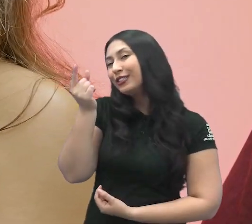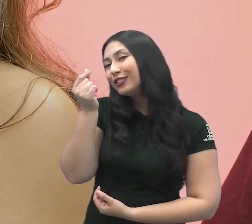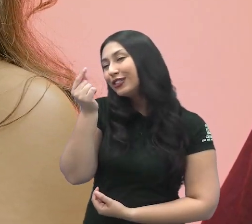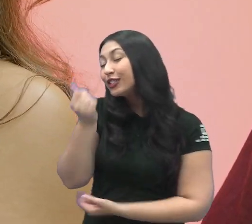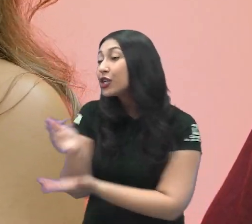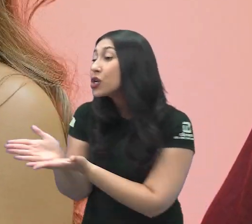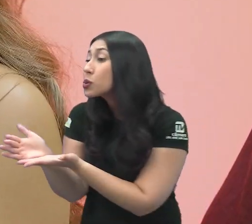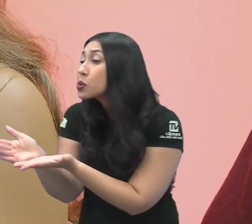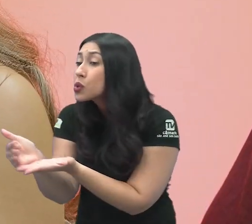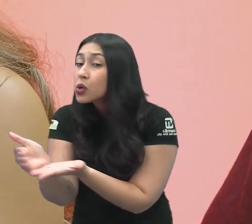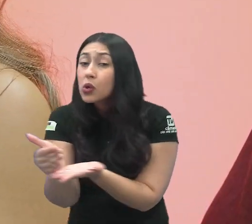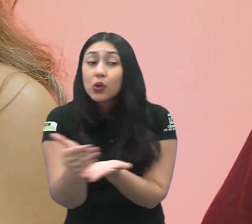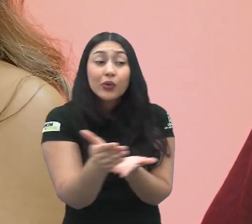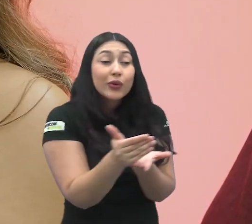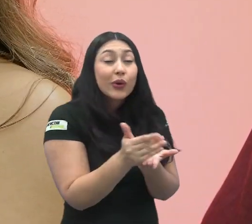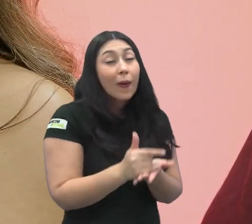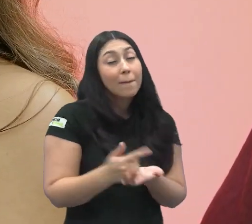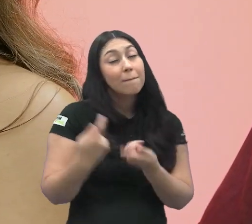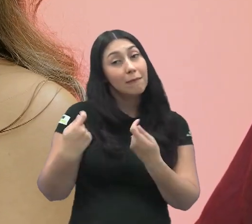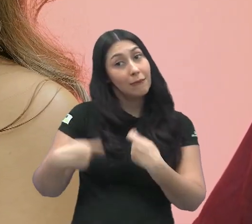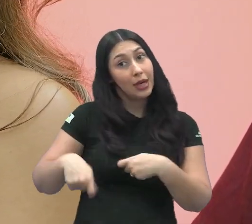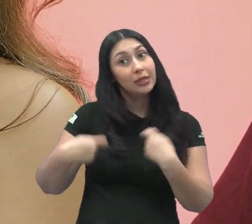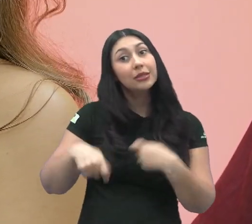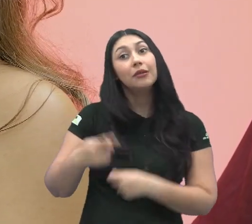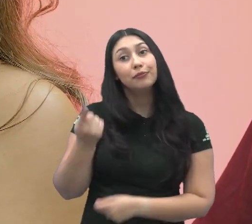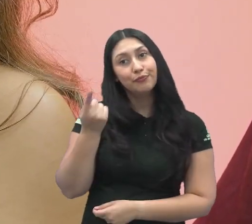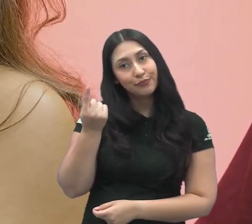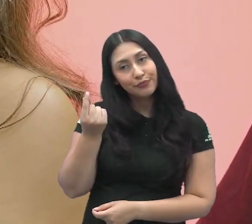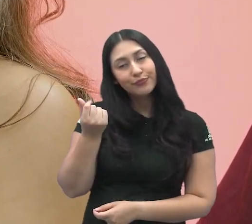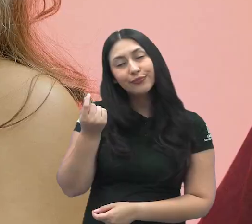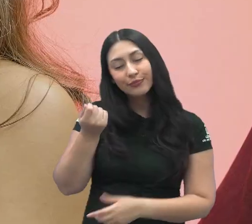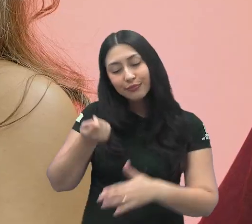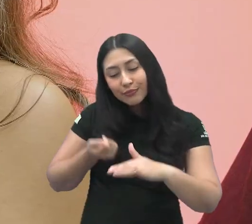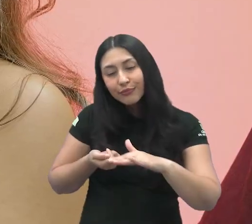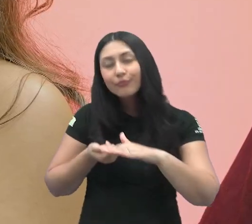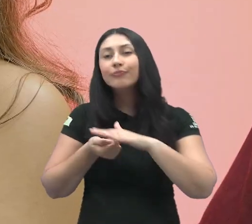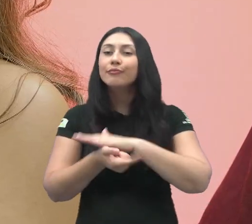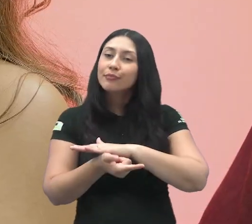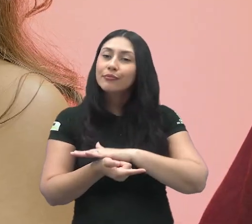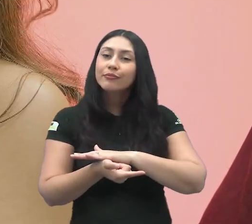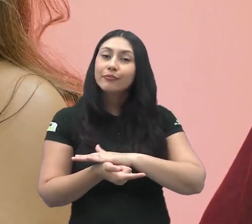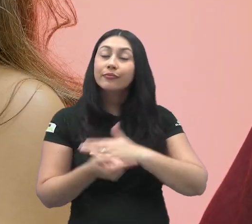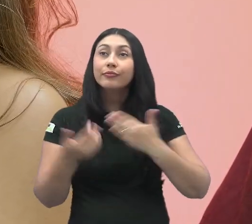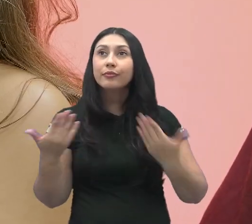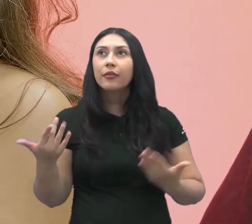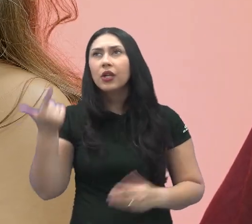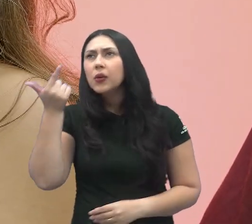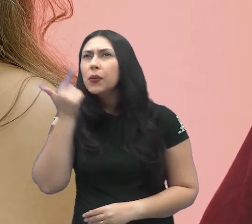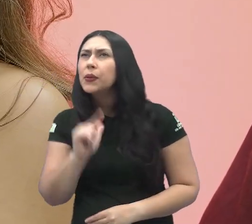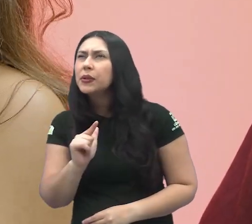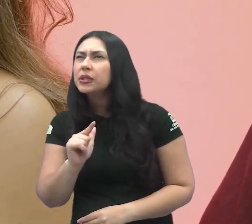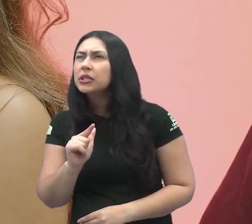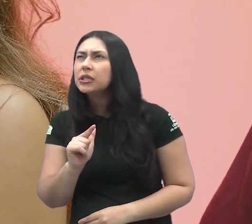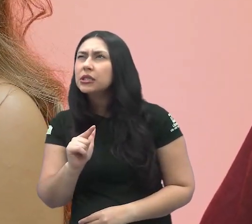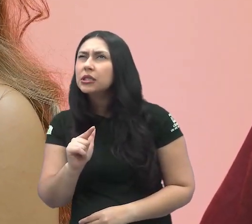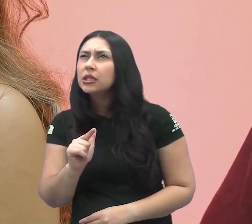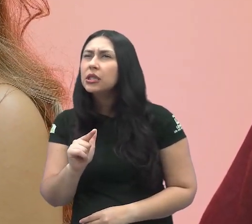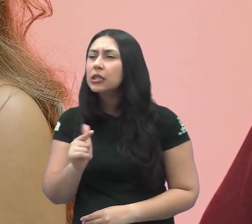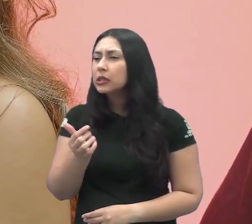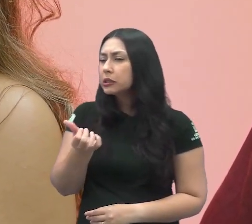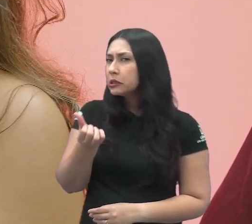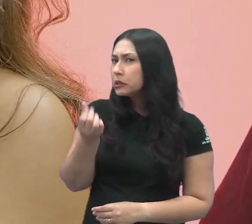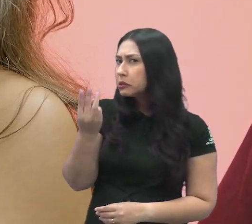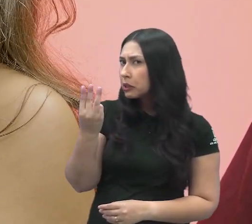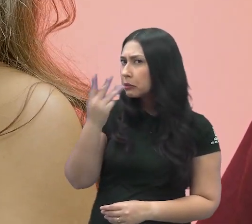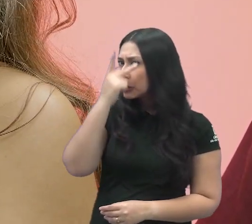gente precisava, né? Nós precisamos de recursos e aí eu consegui reunir mais de 63